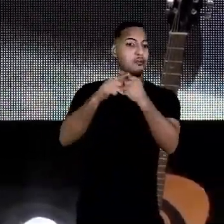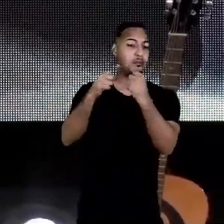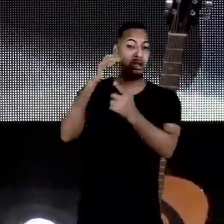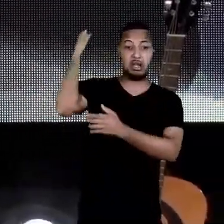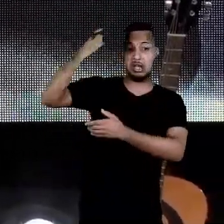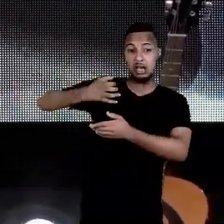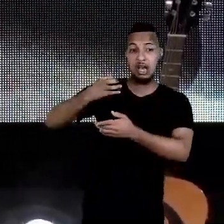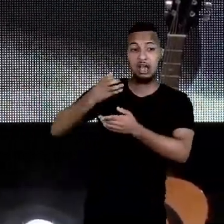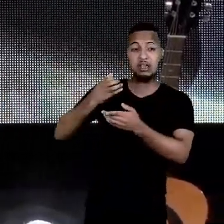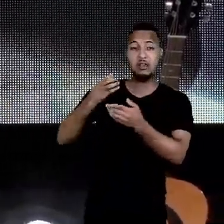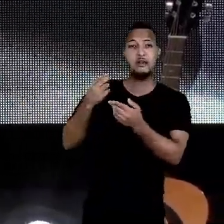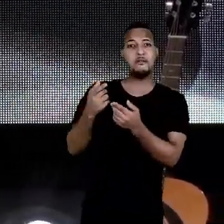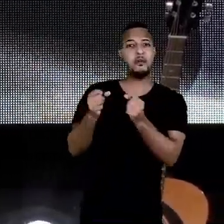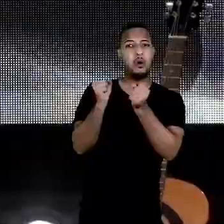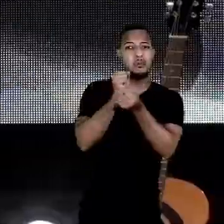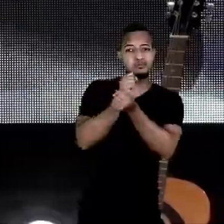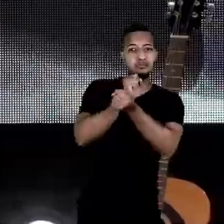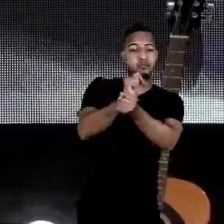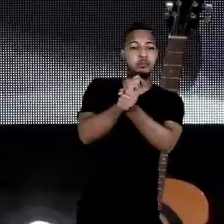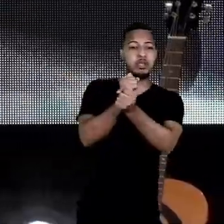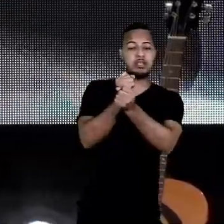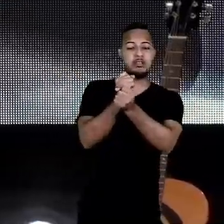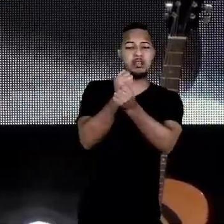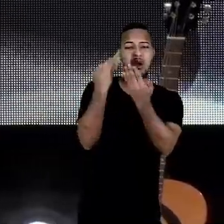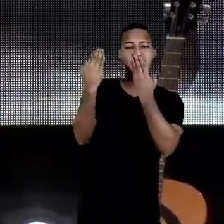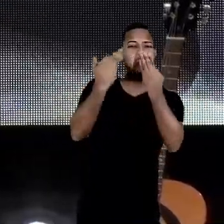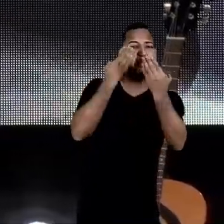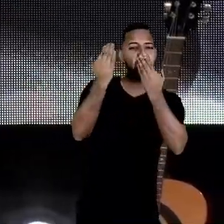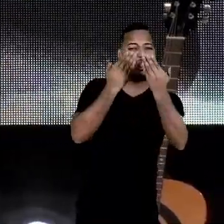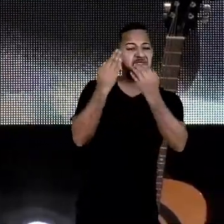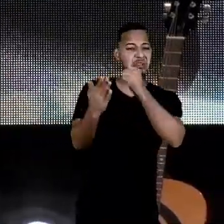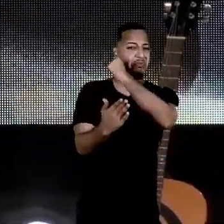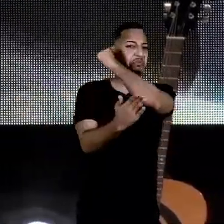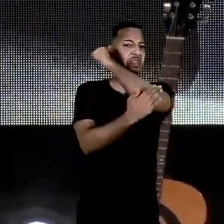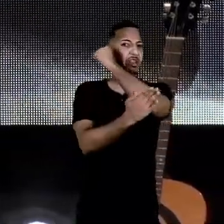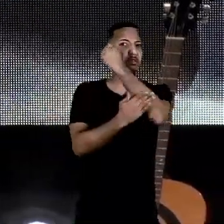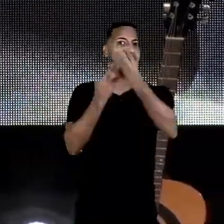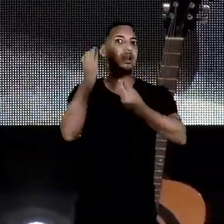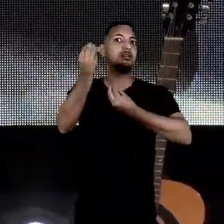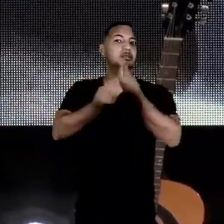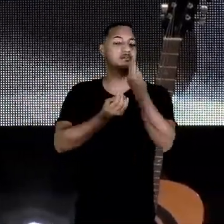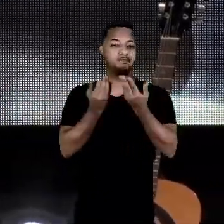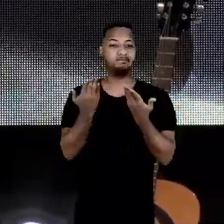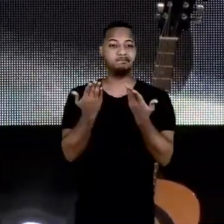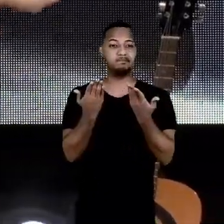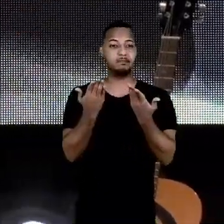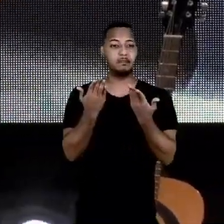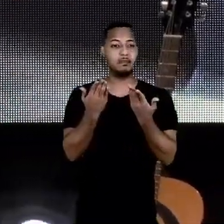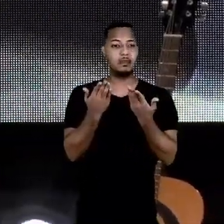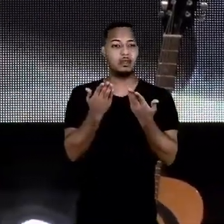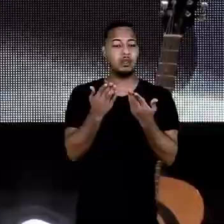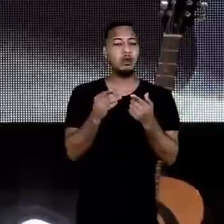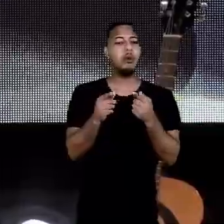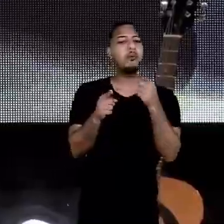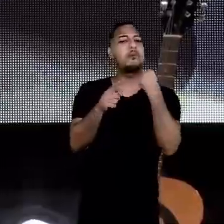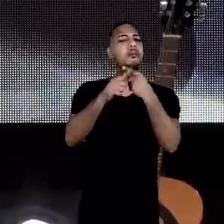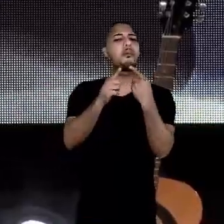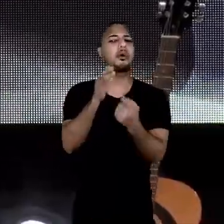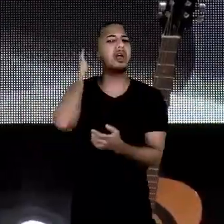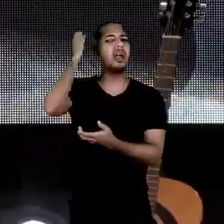da inveja e da comparação. Qual foi o grande motivo de Caim ter matado seu irmão